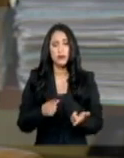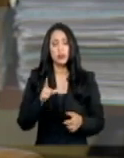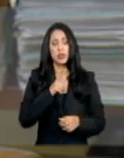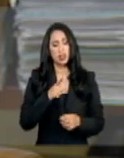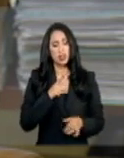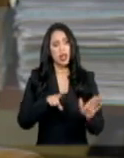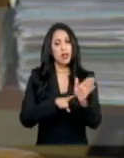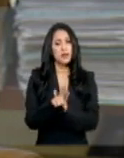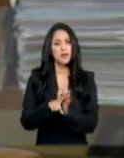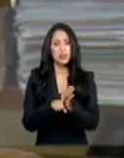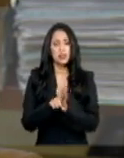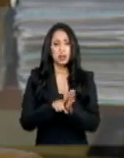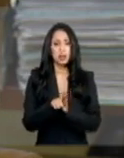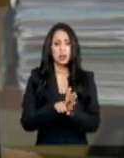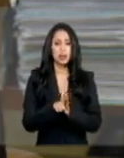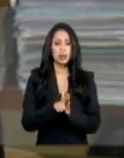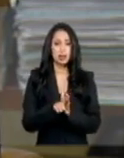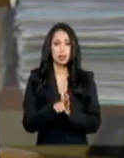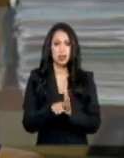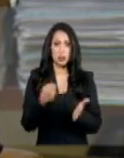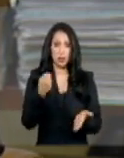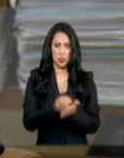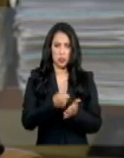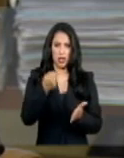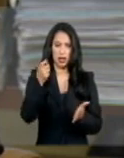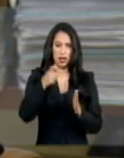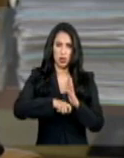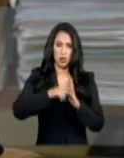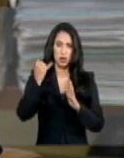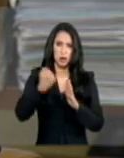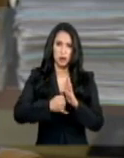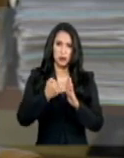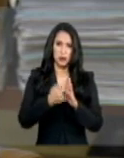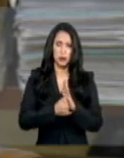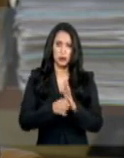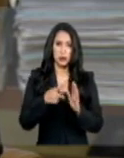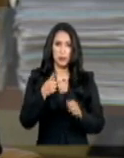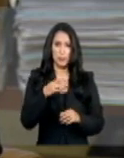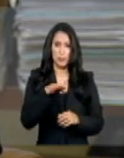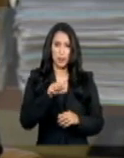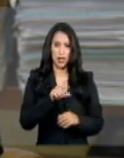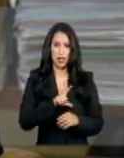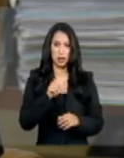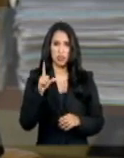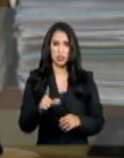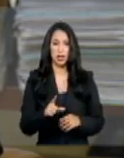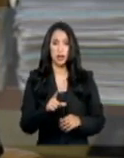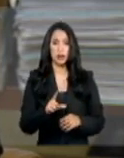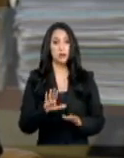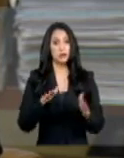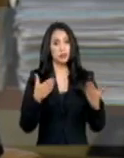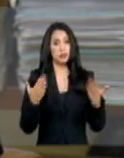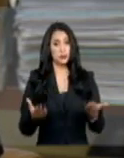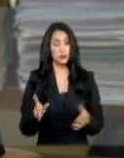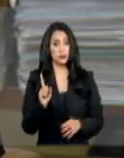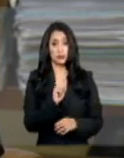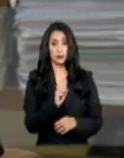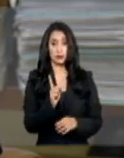em sede e tributária e de instaurar a investigação penal tal circunstância não